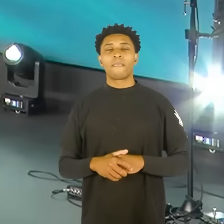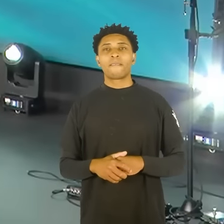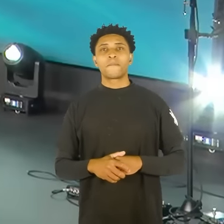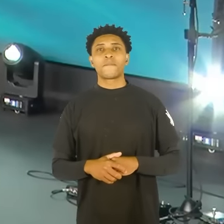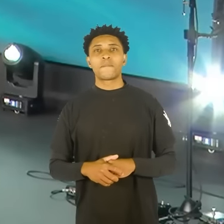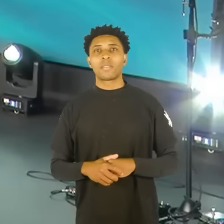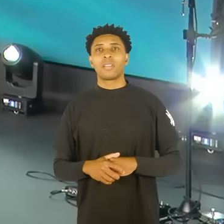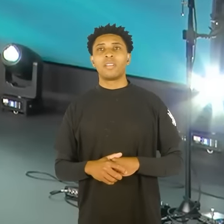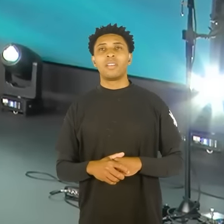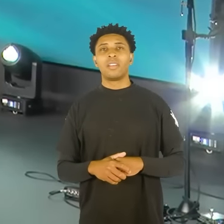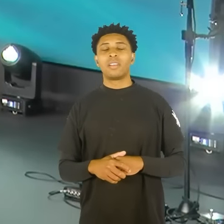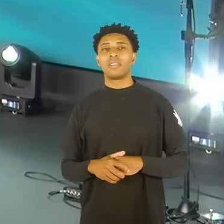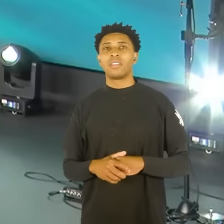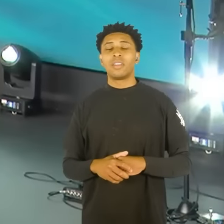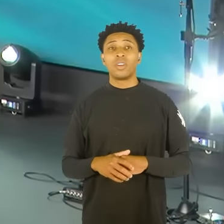semente?